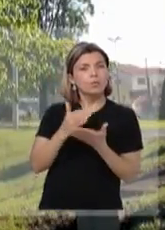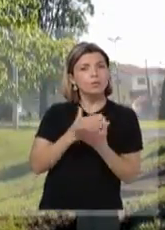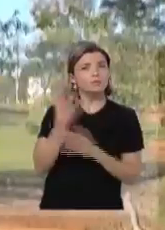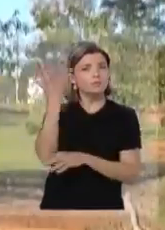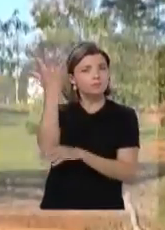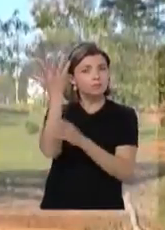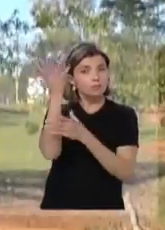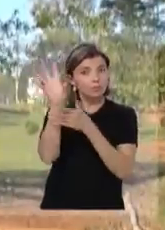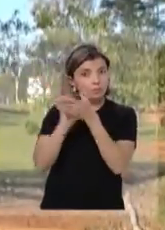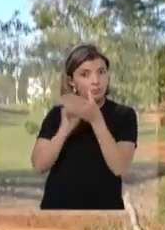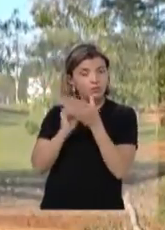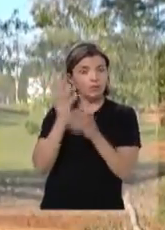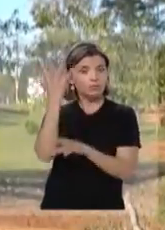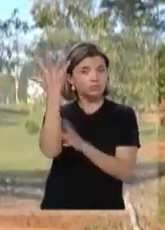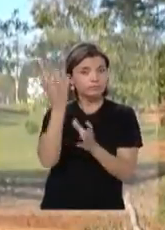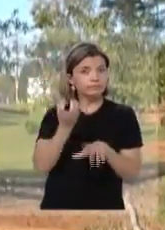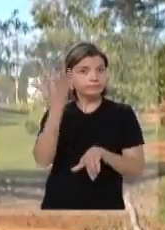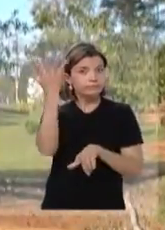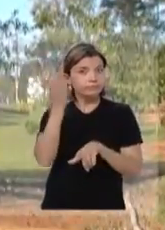produzido pela fotossíntese.